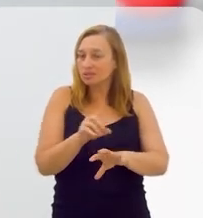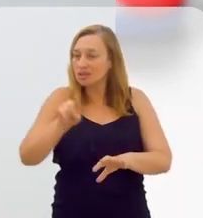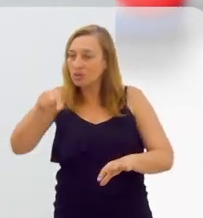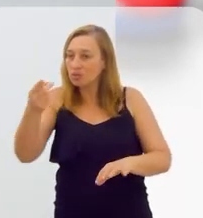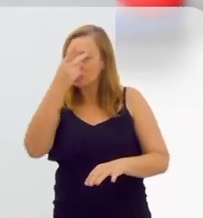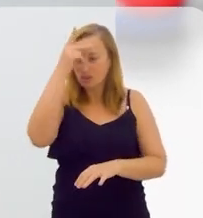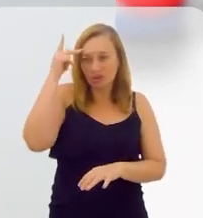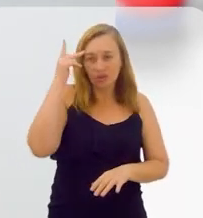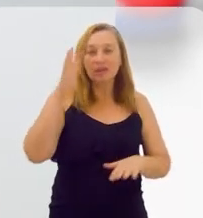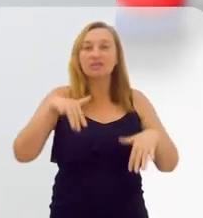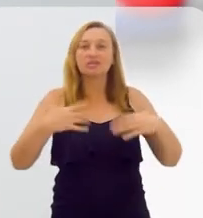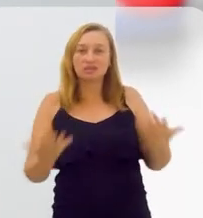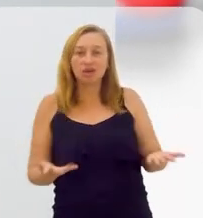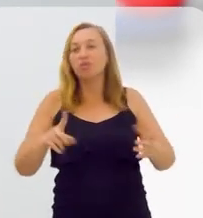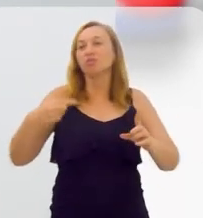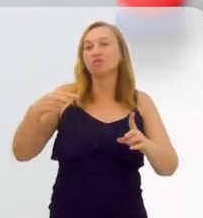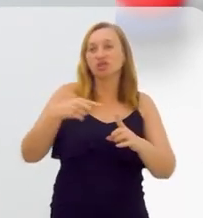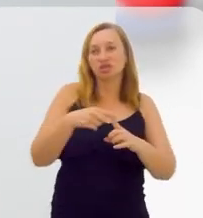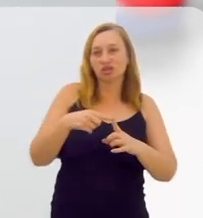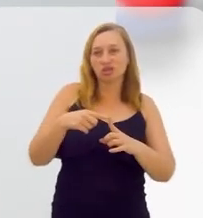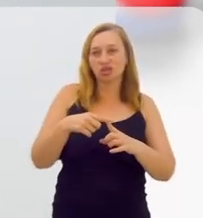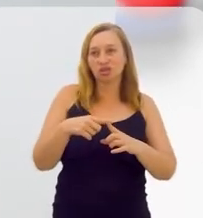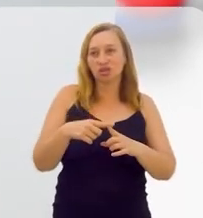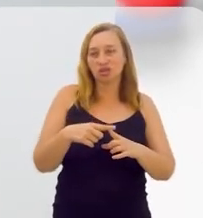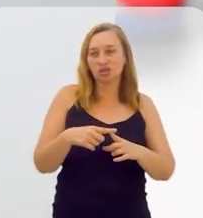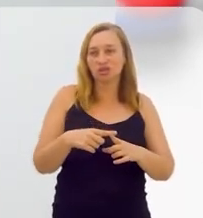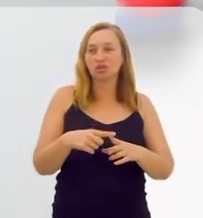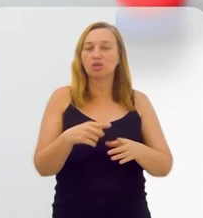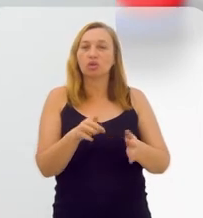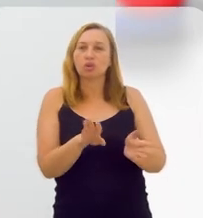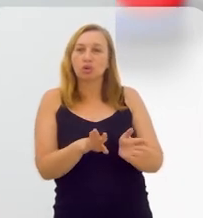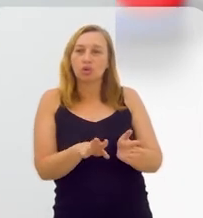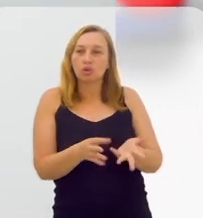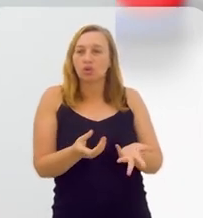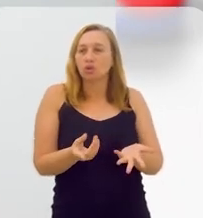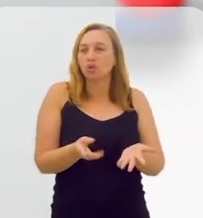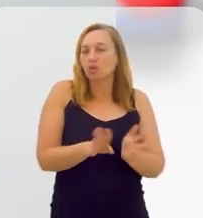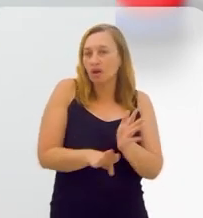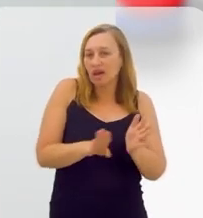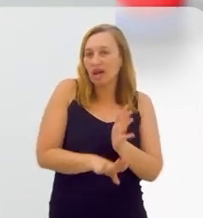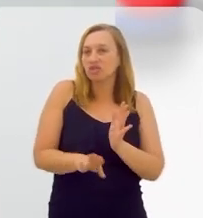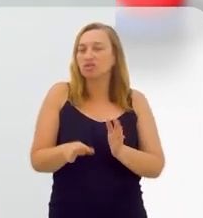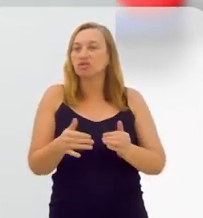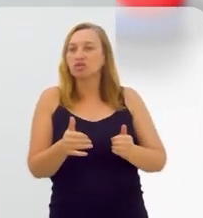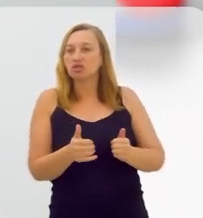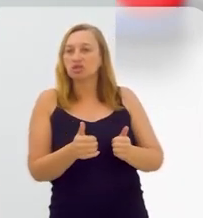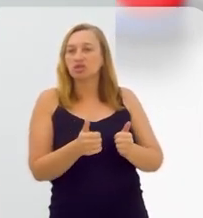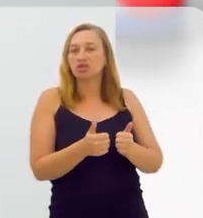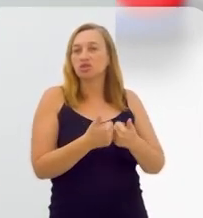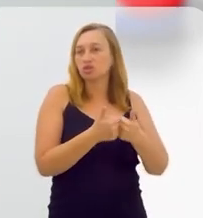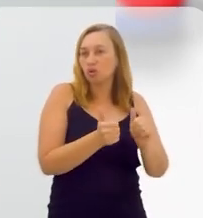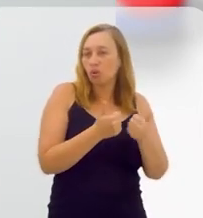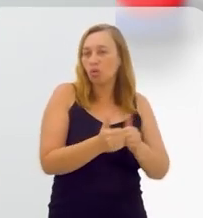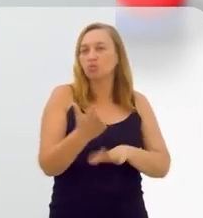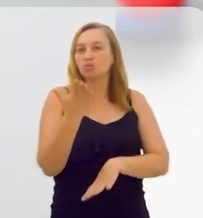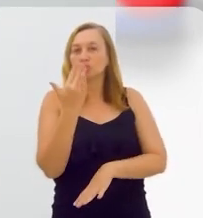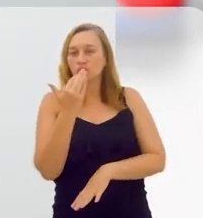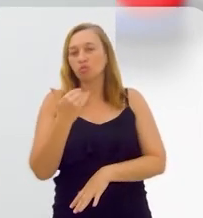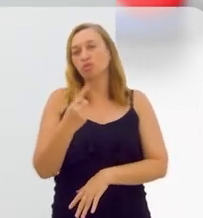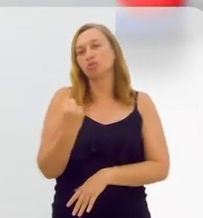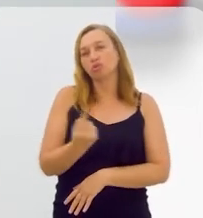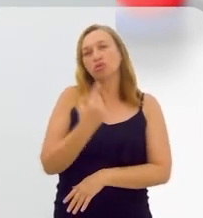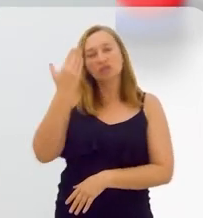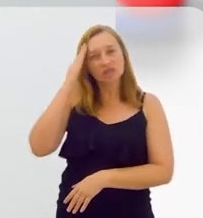né, a outras pessoas. Então, o objetivo seria para custeio de passagem, de almoço. No